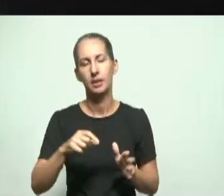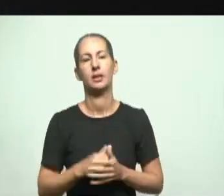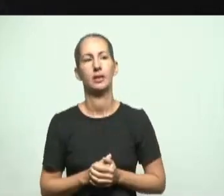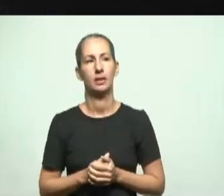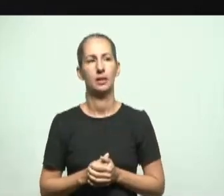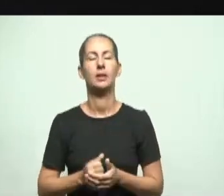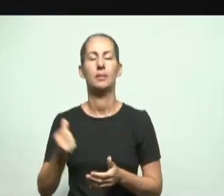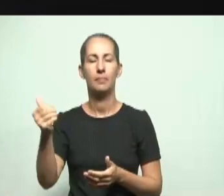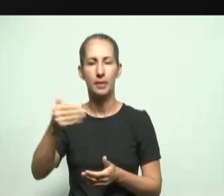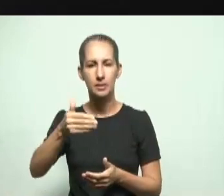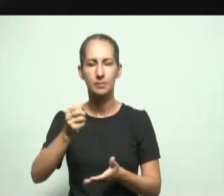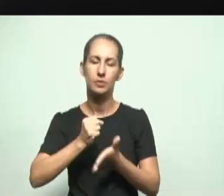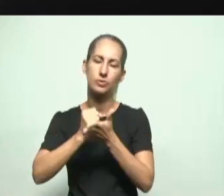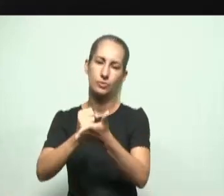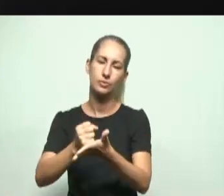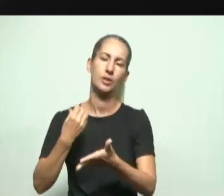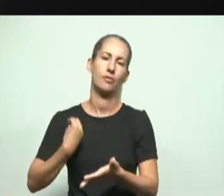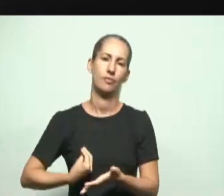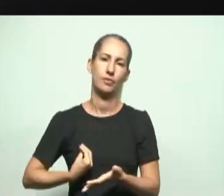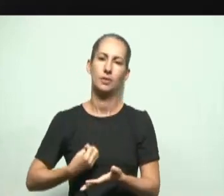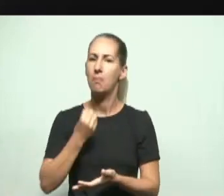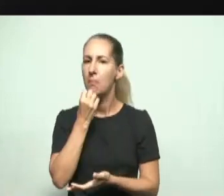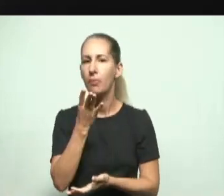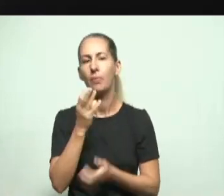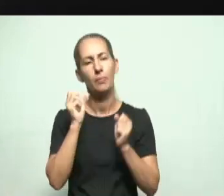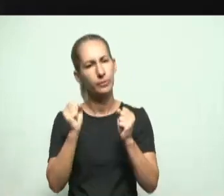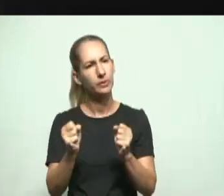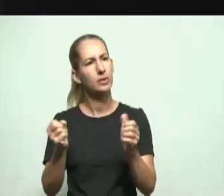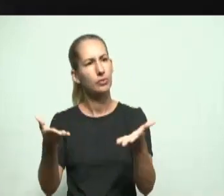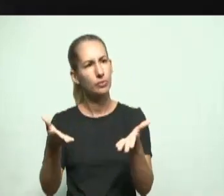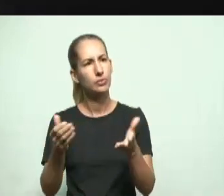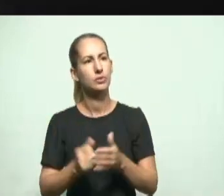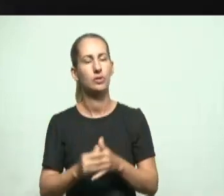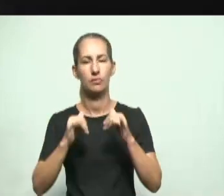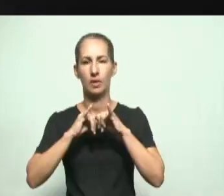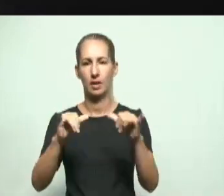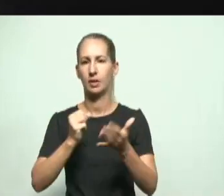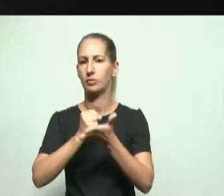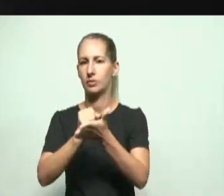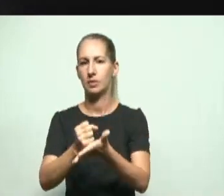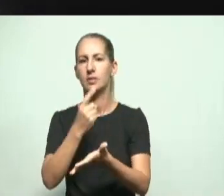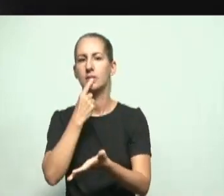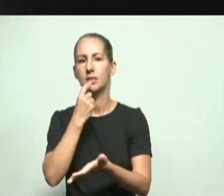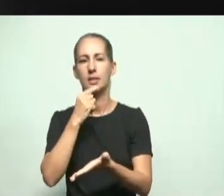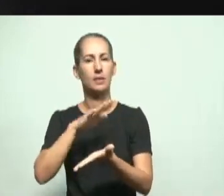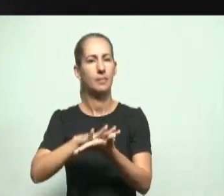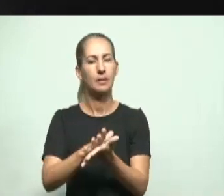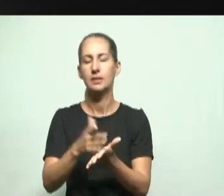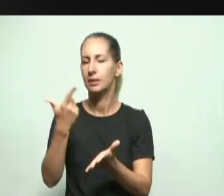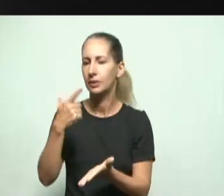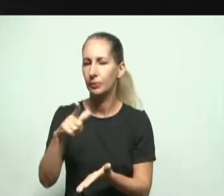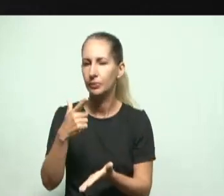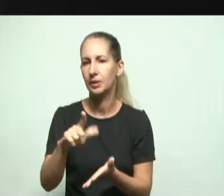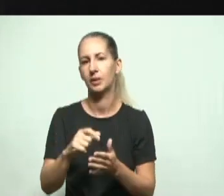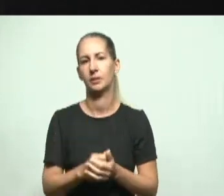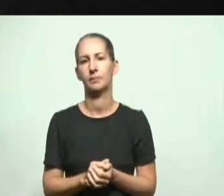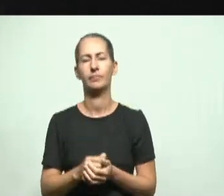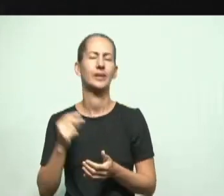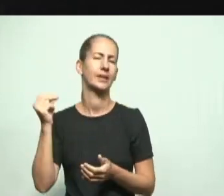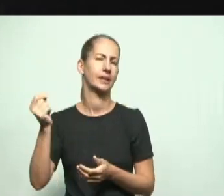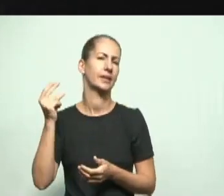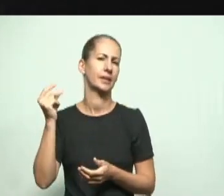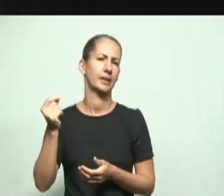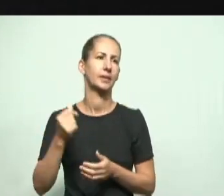sangue, participe, salve vidas. E que bom que a gente pode hoje falar de doação de sangue sem o preconceito, sem o estigma que por tanto